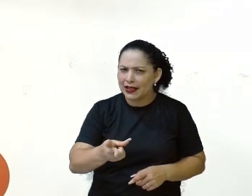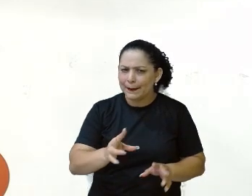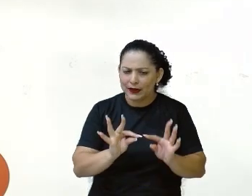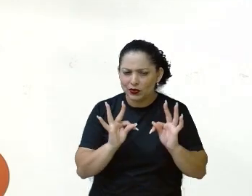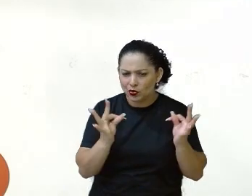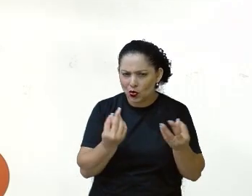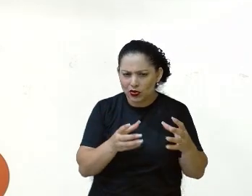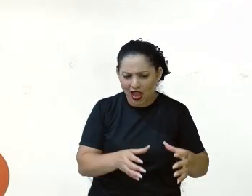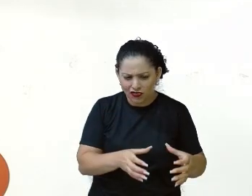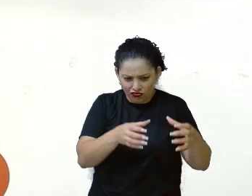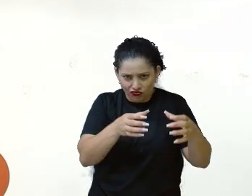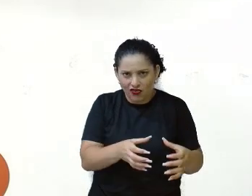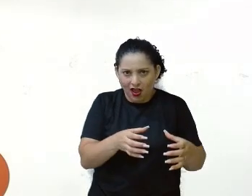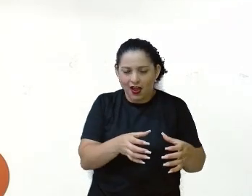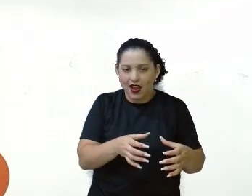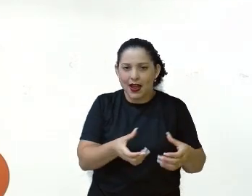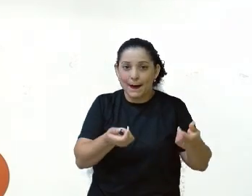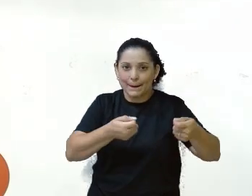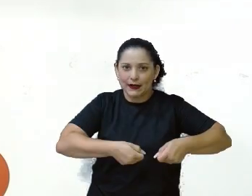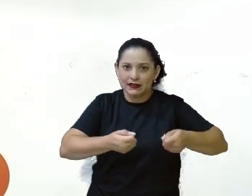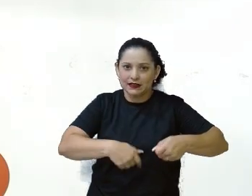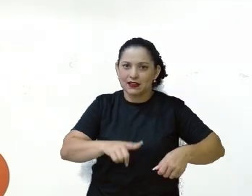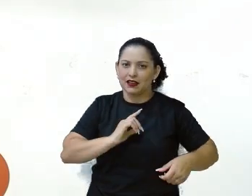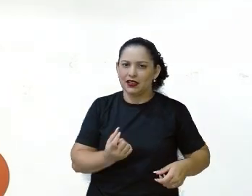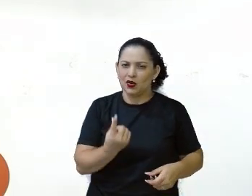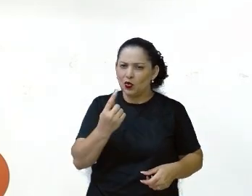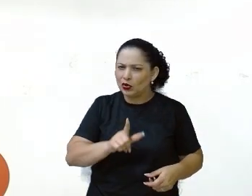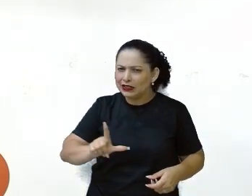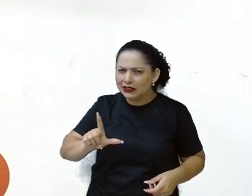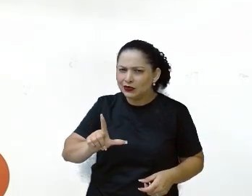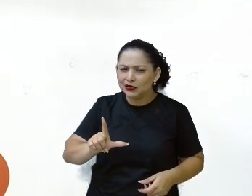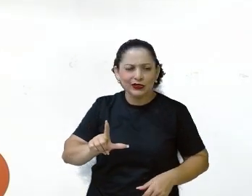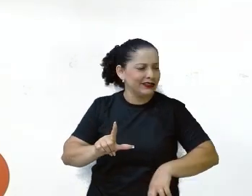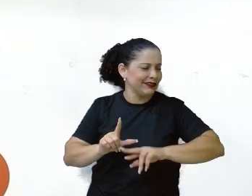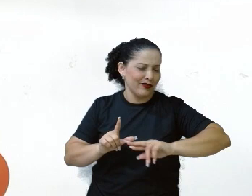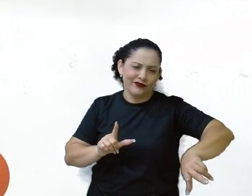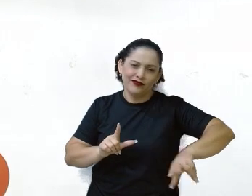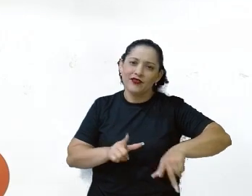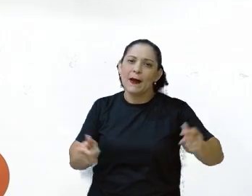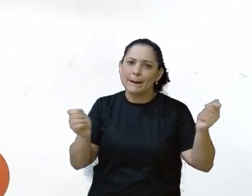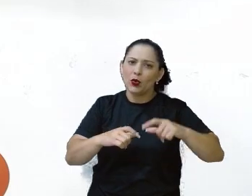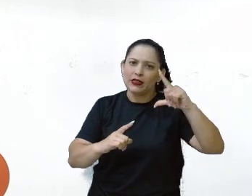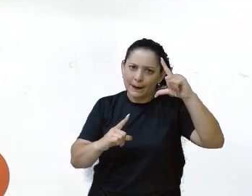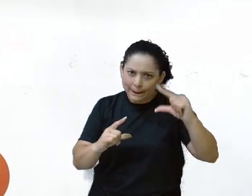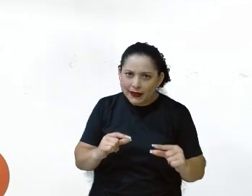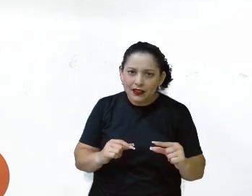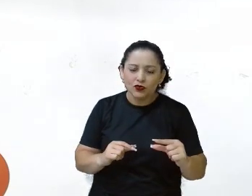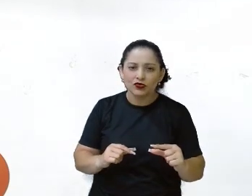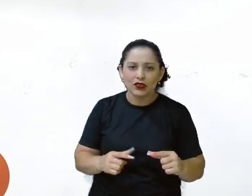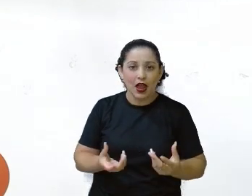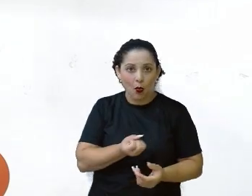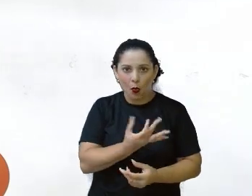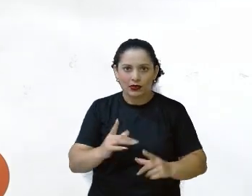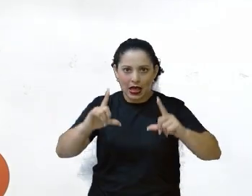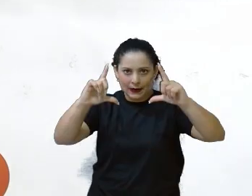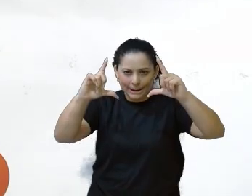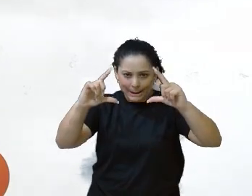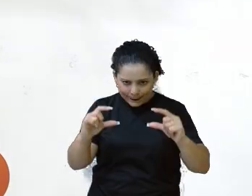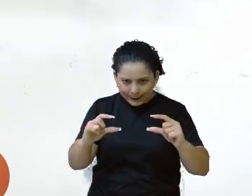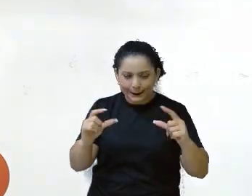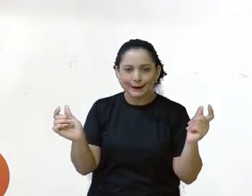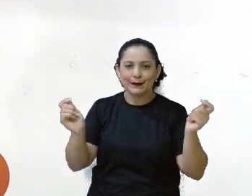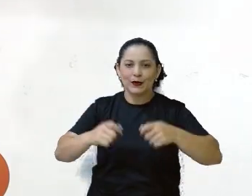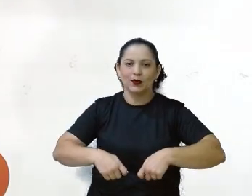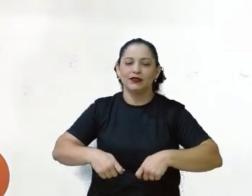todo recipiente precisa de fato ter 1 litro. Pode ter menos que 1 litro. A diferença é que